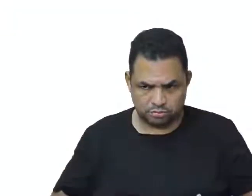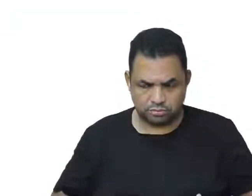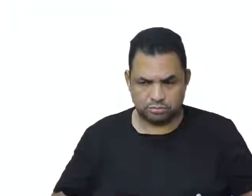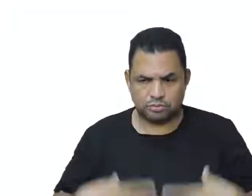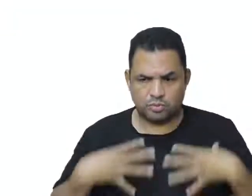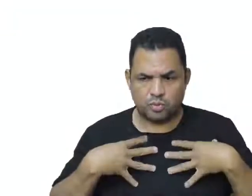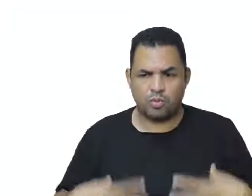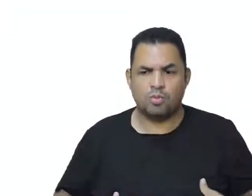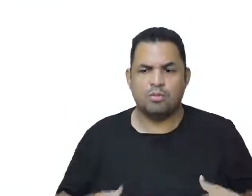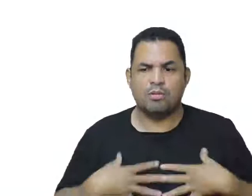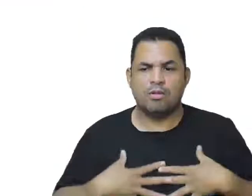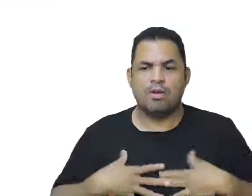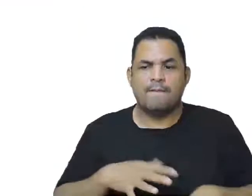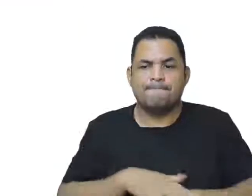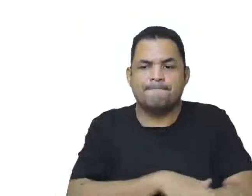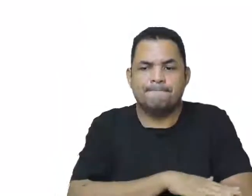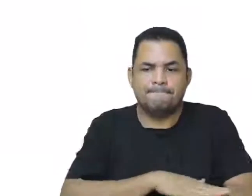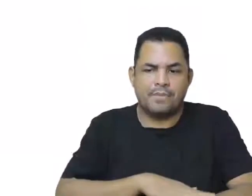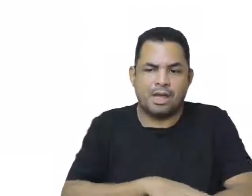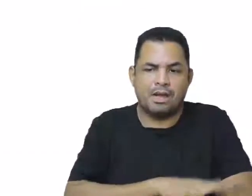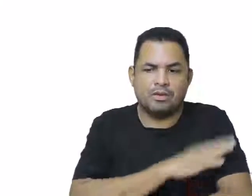a pele, tá?